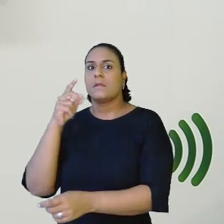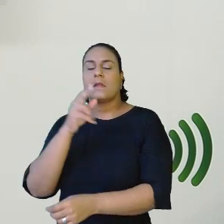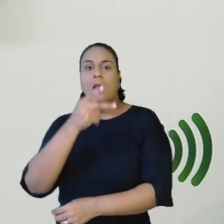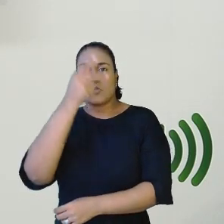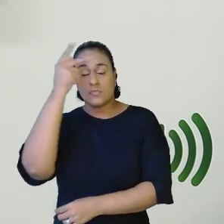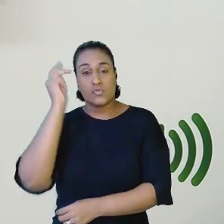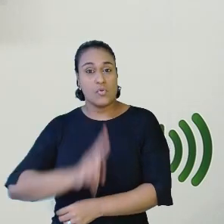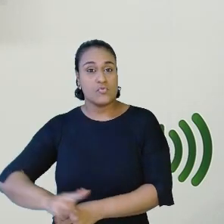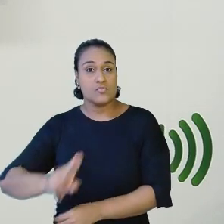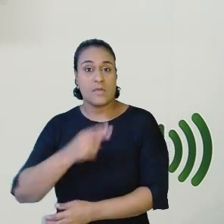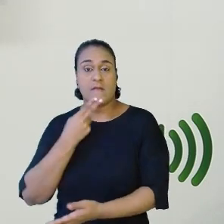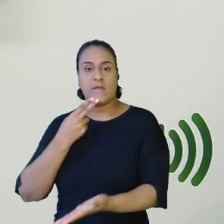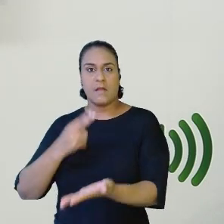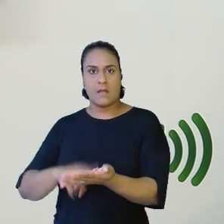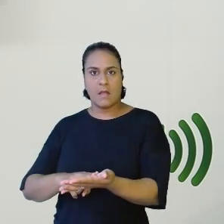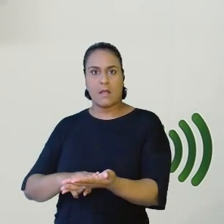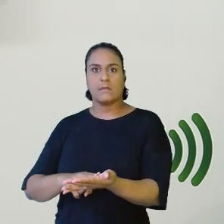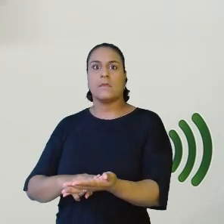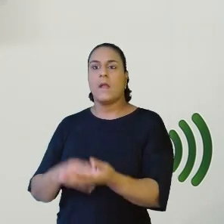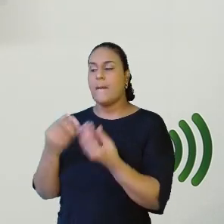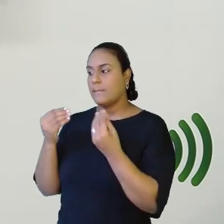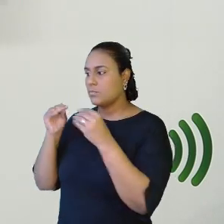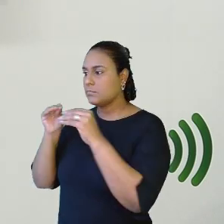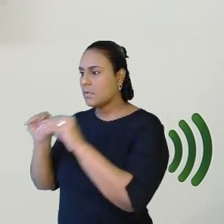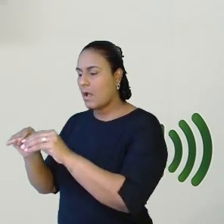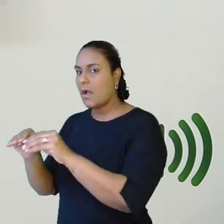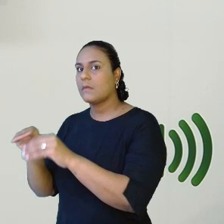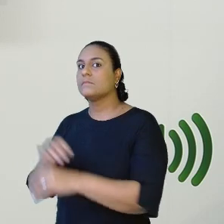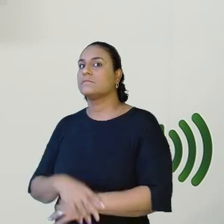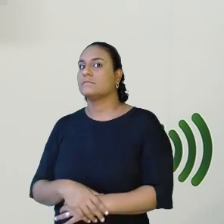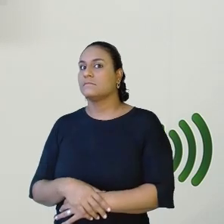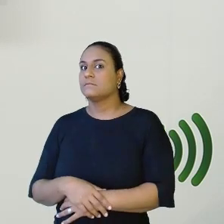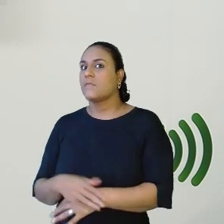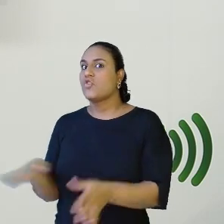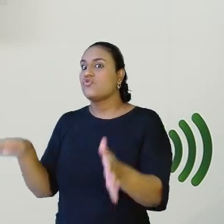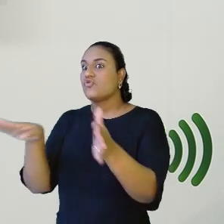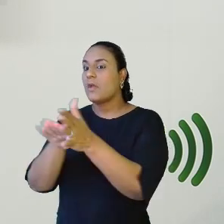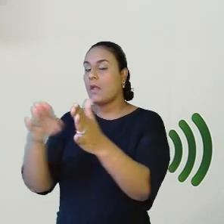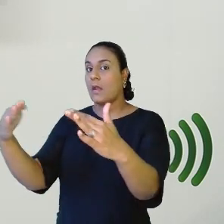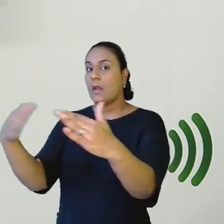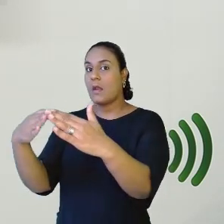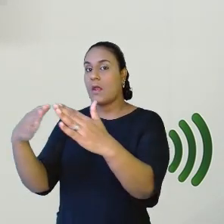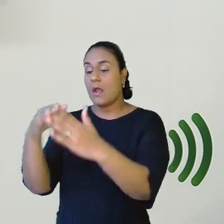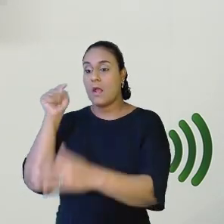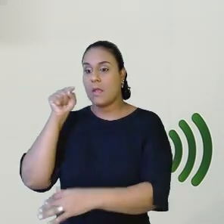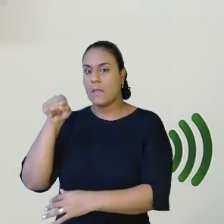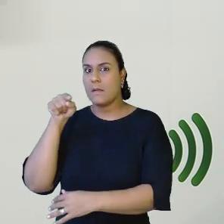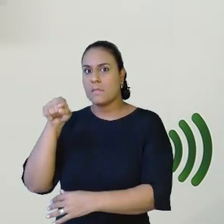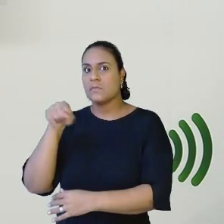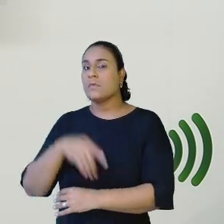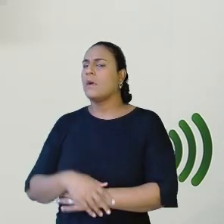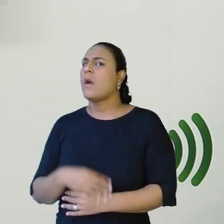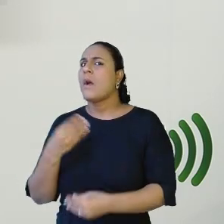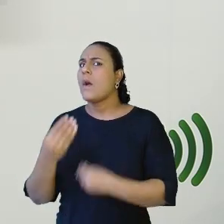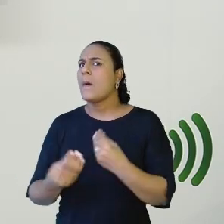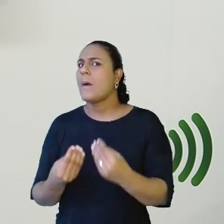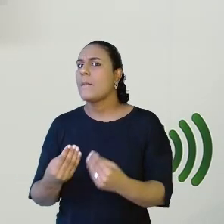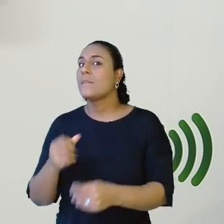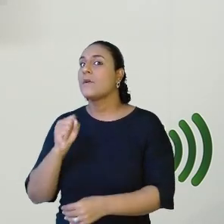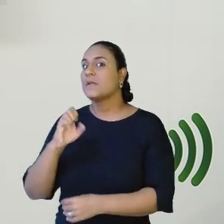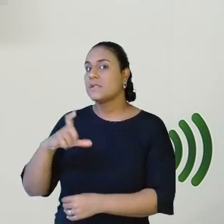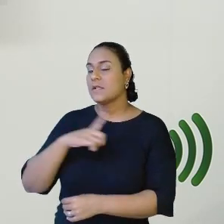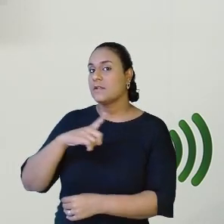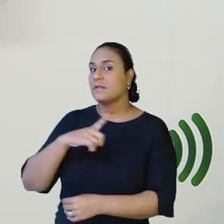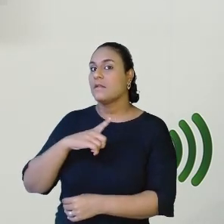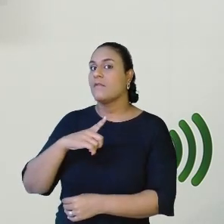gente mandava a carta pelo correio e essa carta só chega na casa da outra pessoa, para quem a gente quer se comunicar, se ela estiver com o